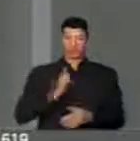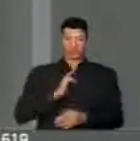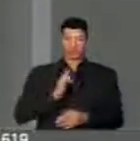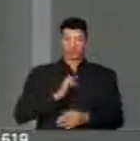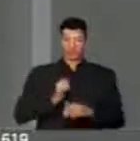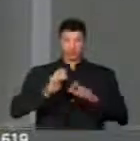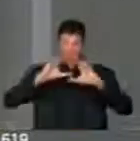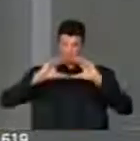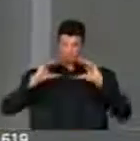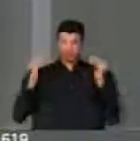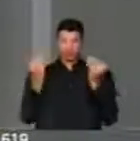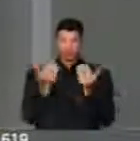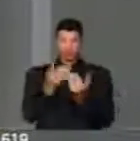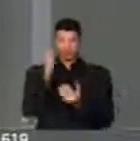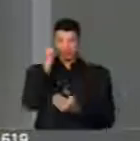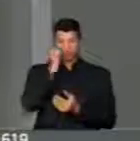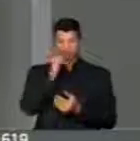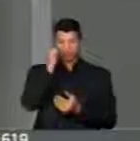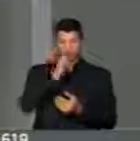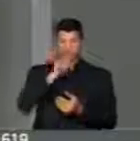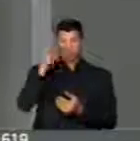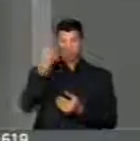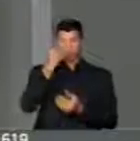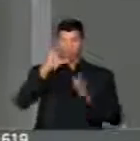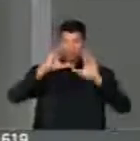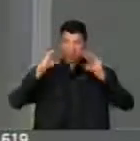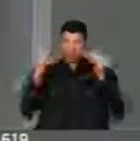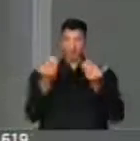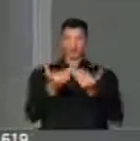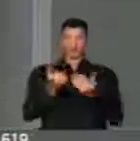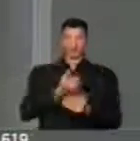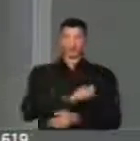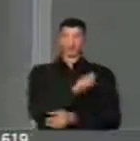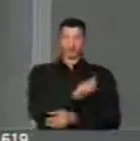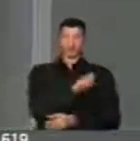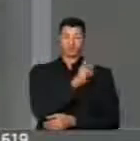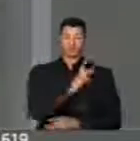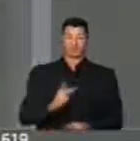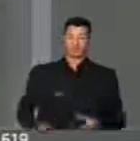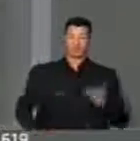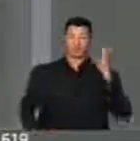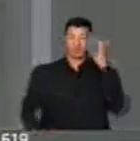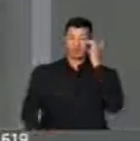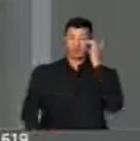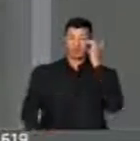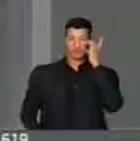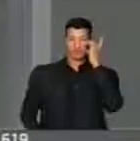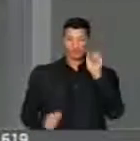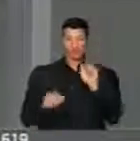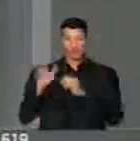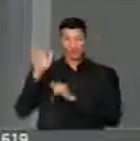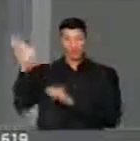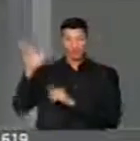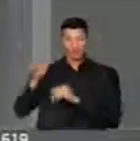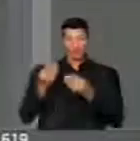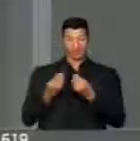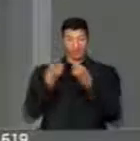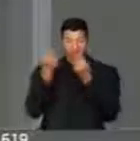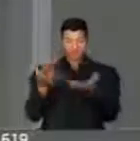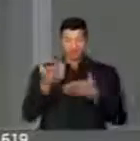da Conferência das Mulheres, a 4ª conferência, com a presença da presidenta Dilma, que ali